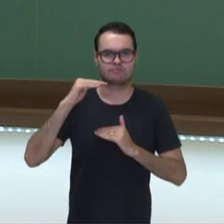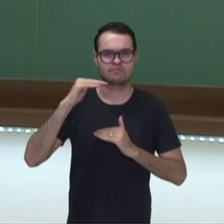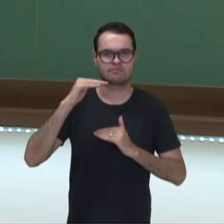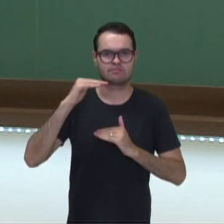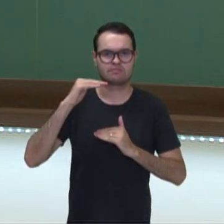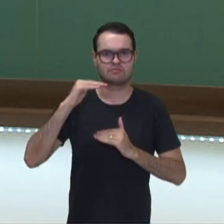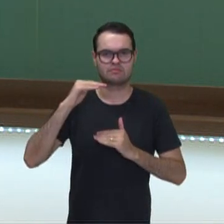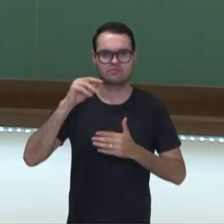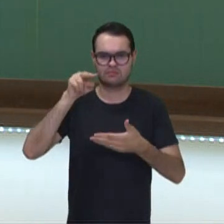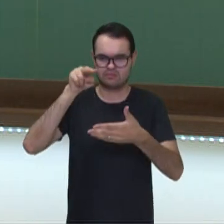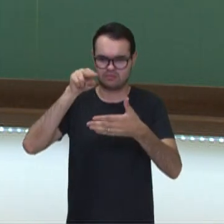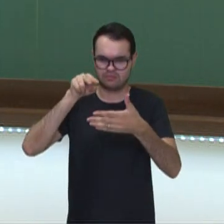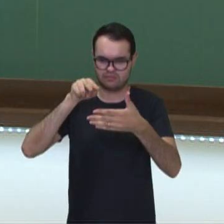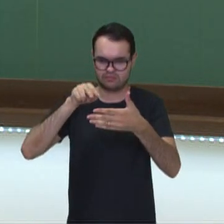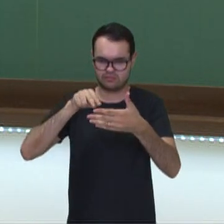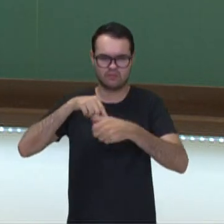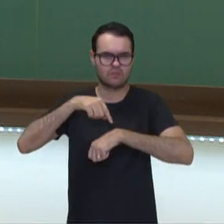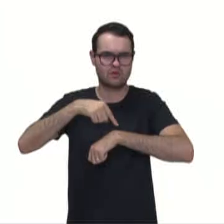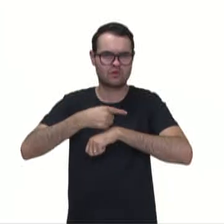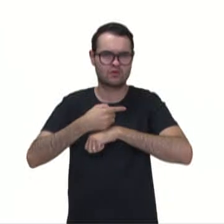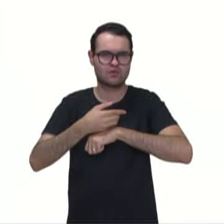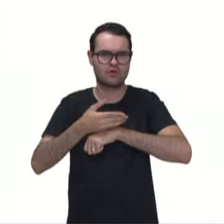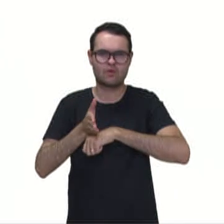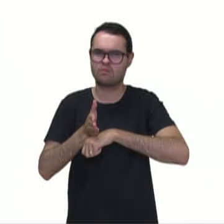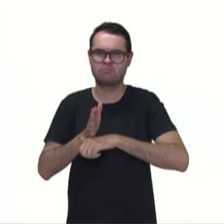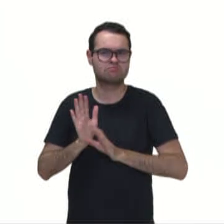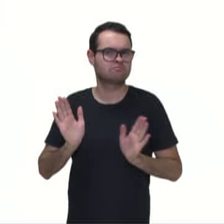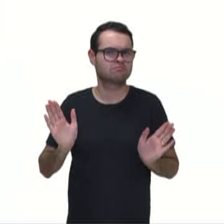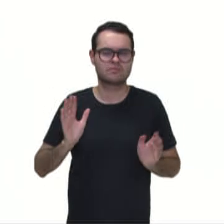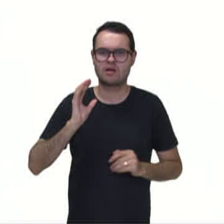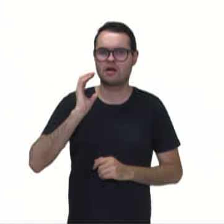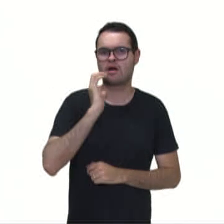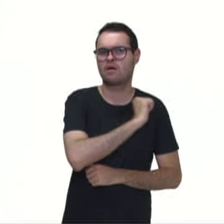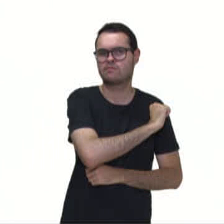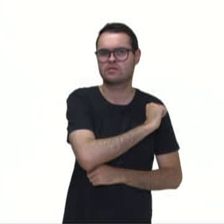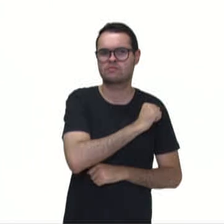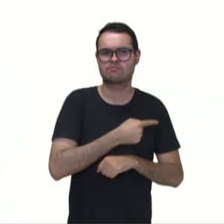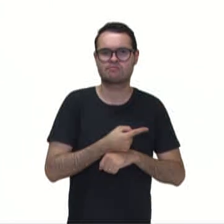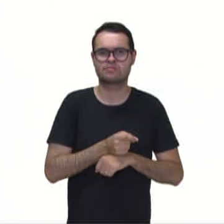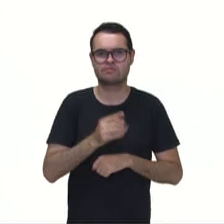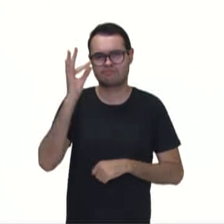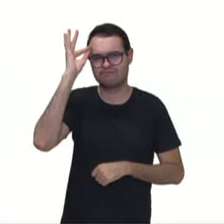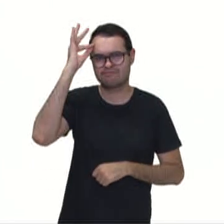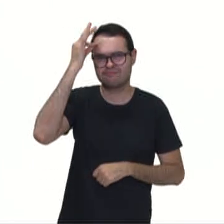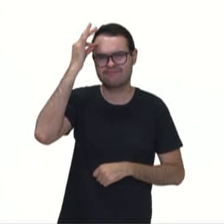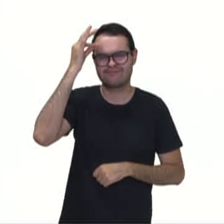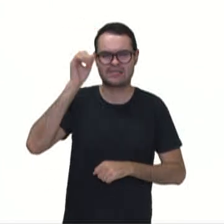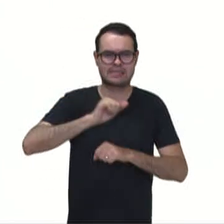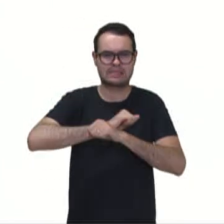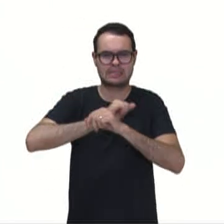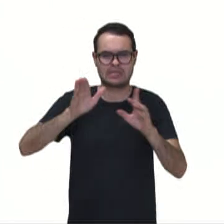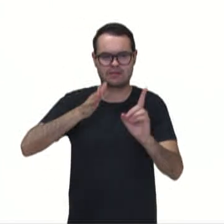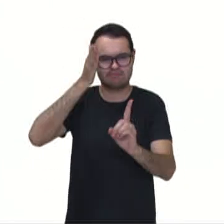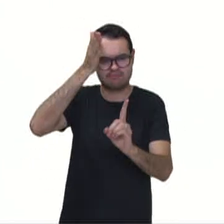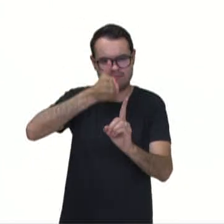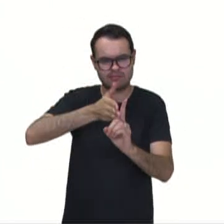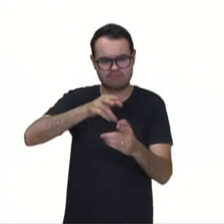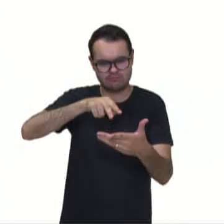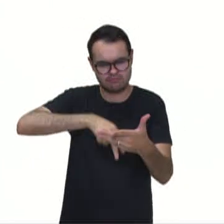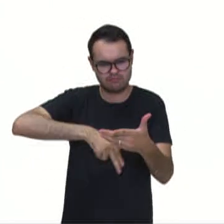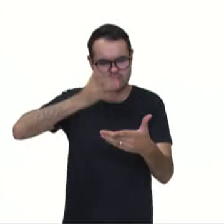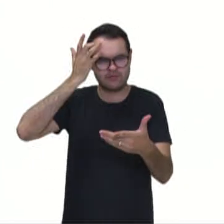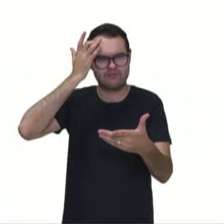leitura demanda poucos minutos, né? A linguagem simples, objetiva, clara e direta, né? É muito